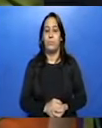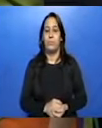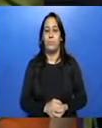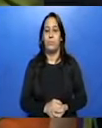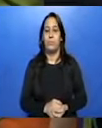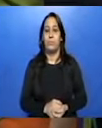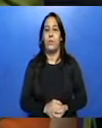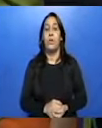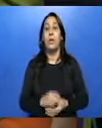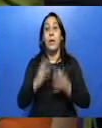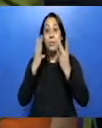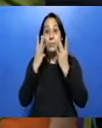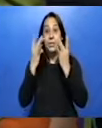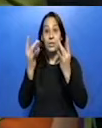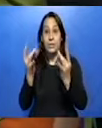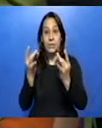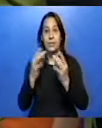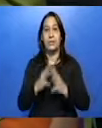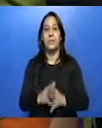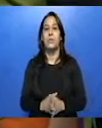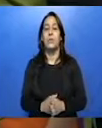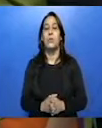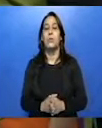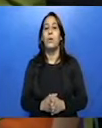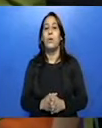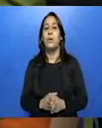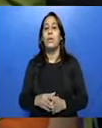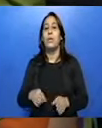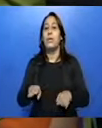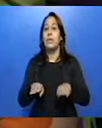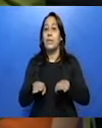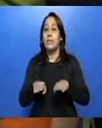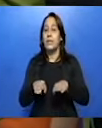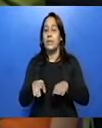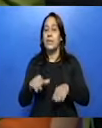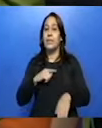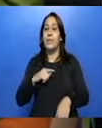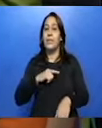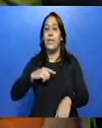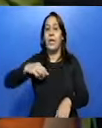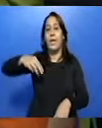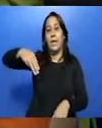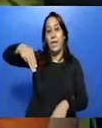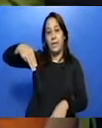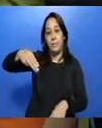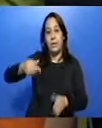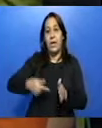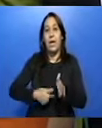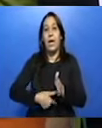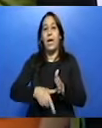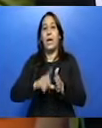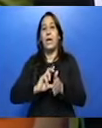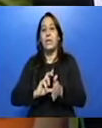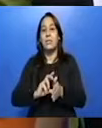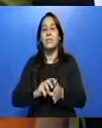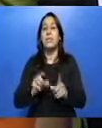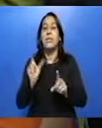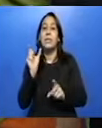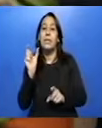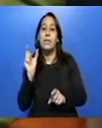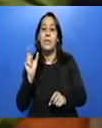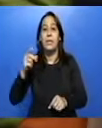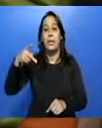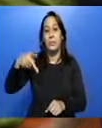ímpar. Preste atenção que aqui ó, é o M, antes de P usamos M e acento agudo